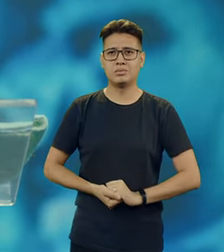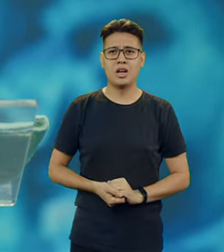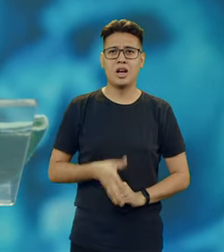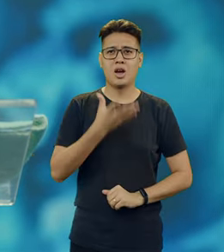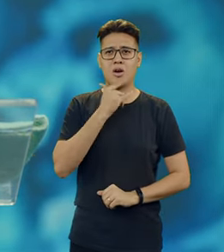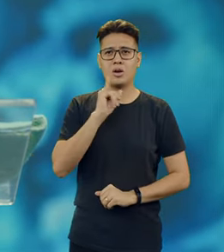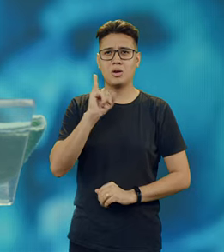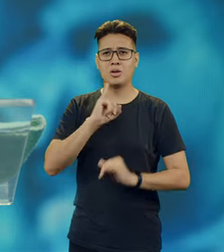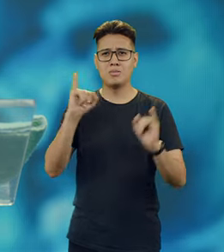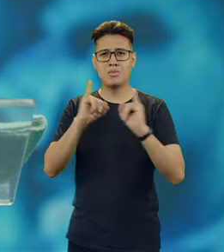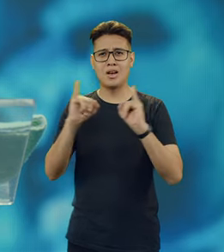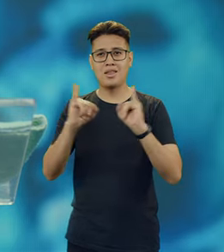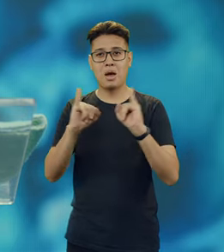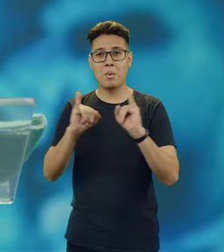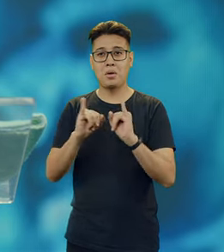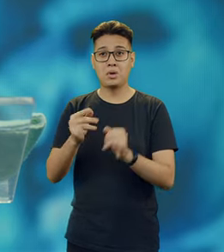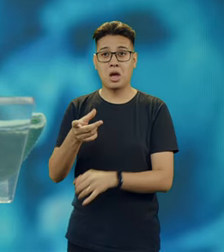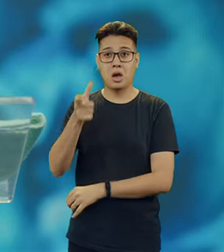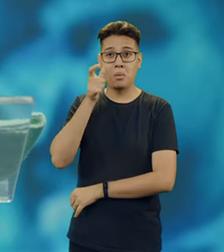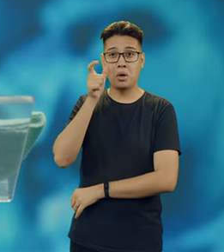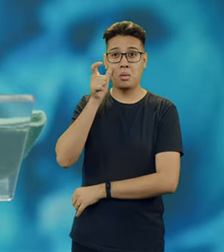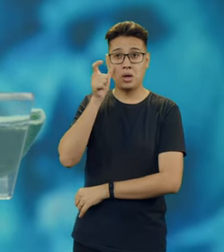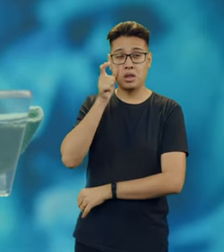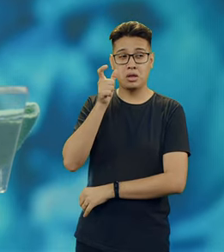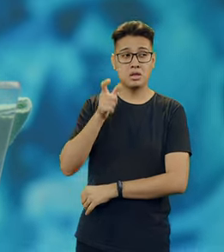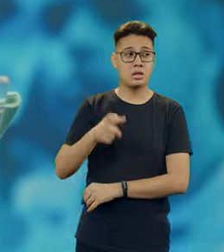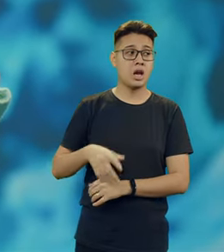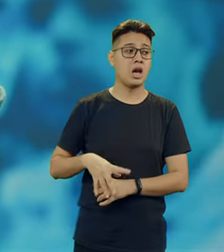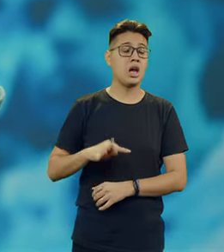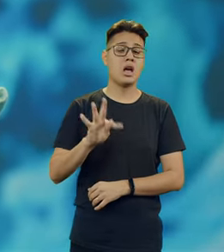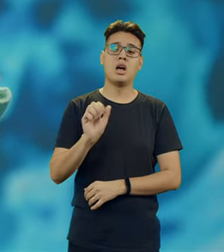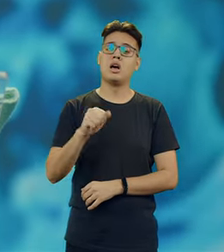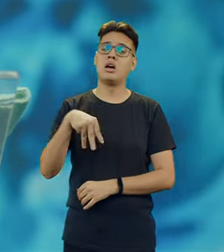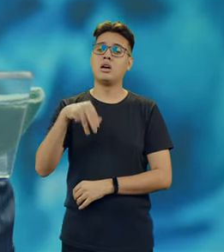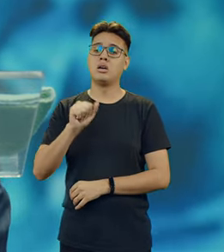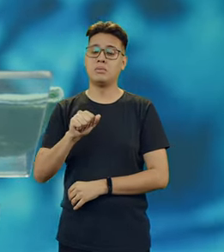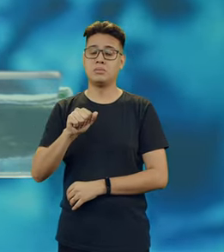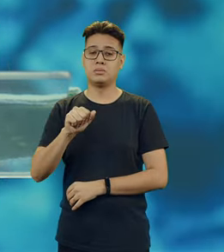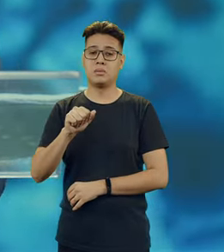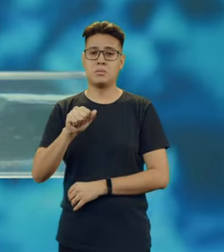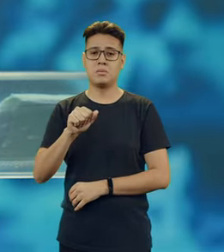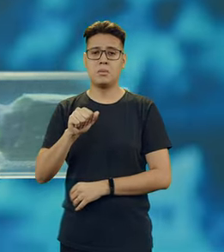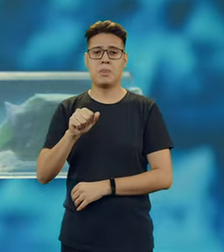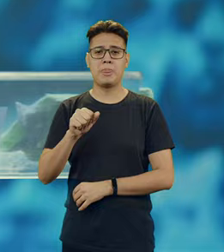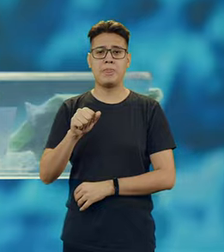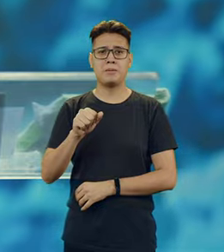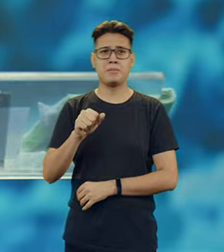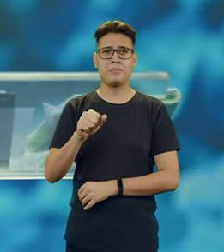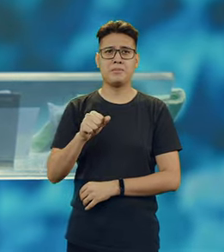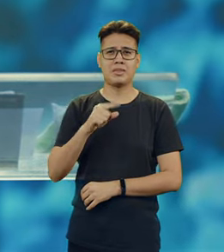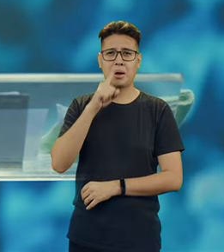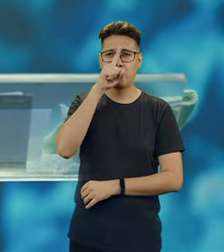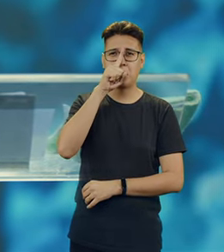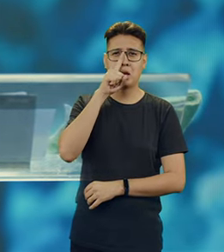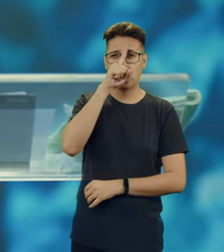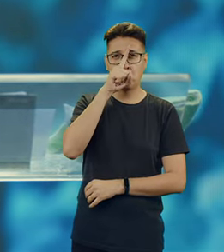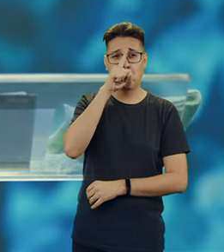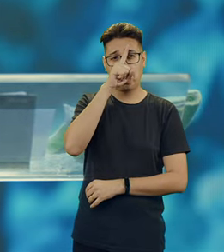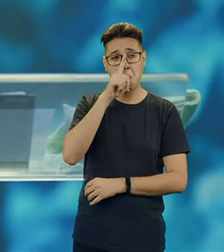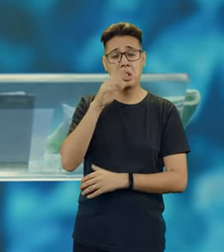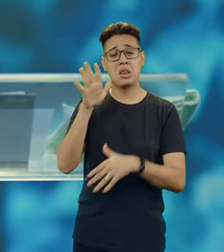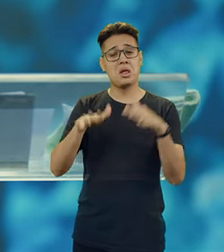Irmãos, ouça uma coisa. Tamar, mesmo de forma perigosa,